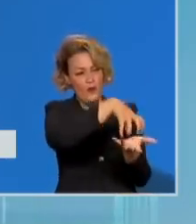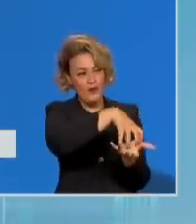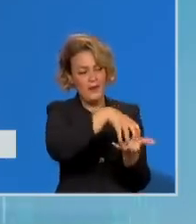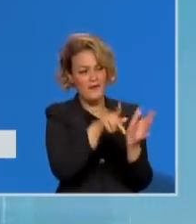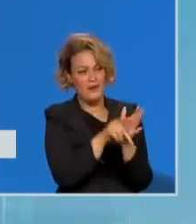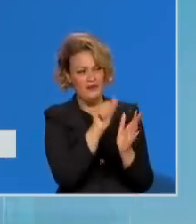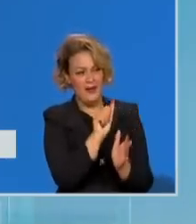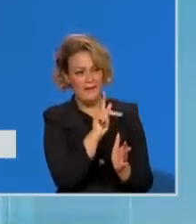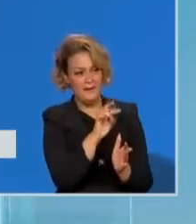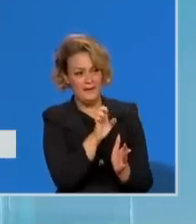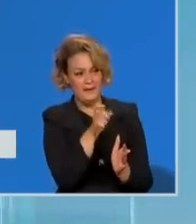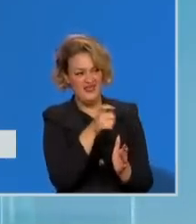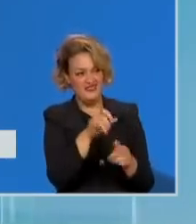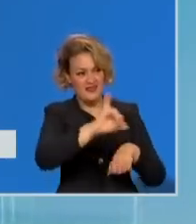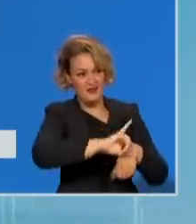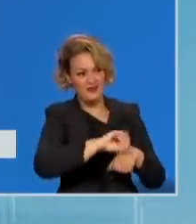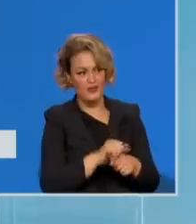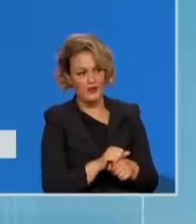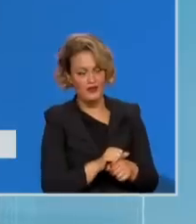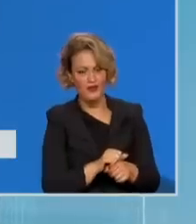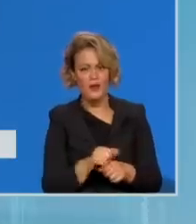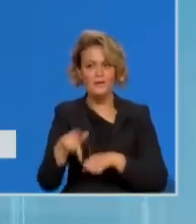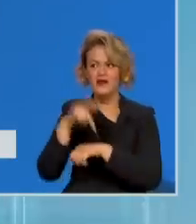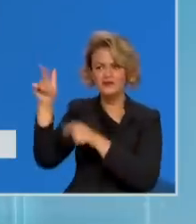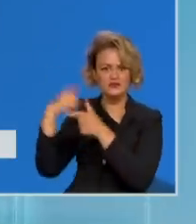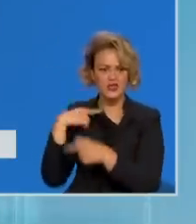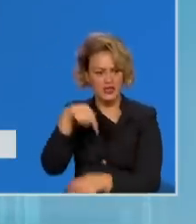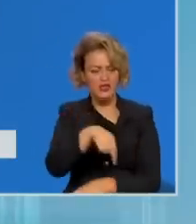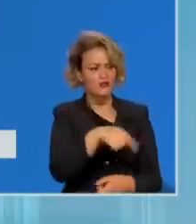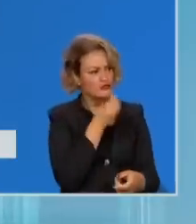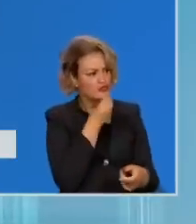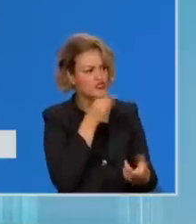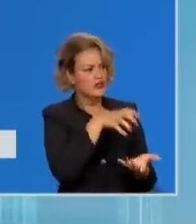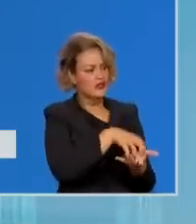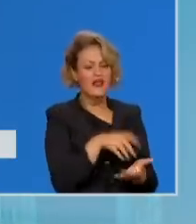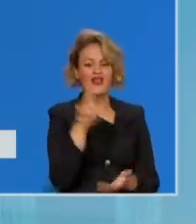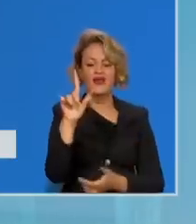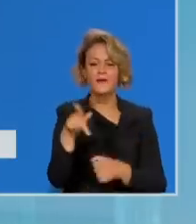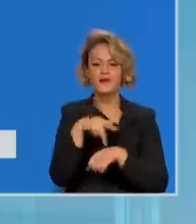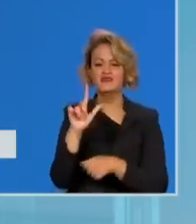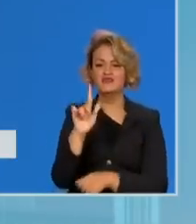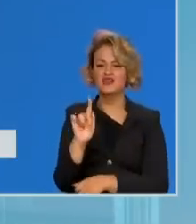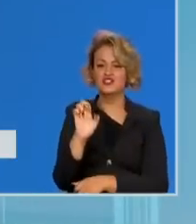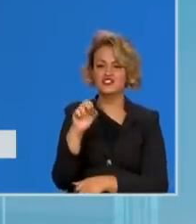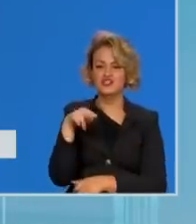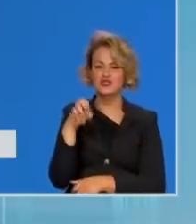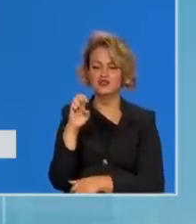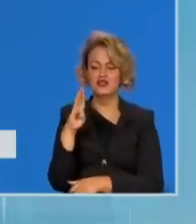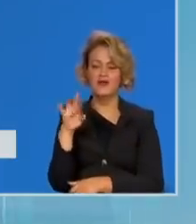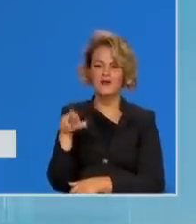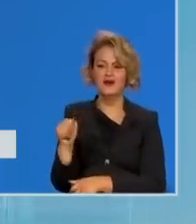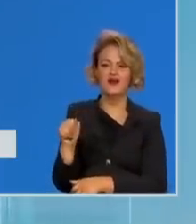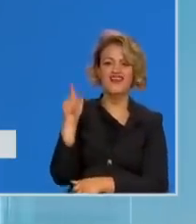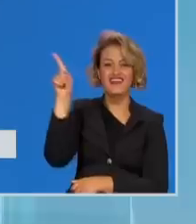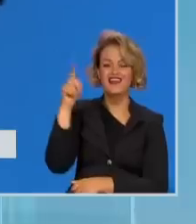única vez em Portugal, que naturalmente foi o país que nos colonizou, que descobriu o Brasil. É um país que tem fortes laços e